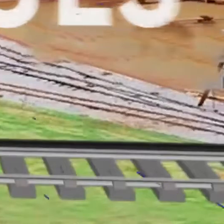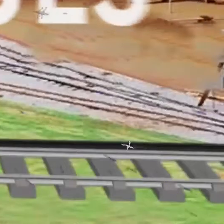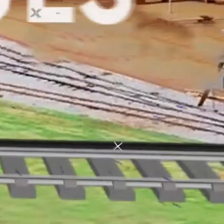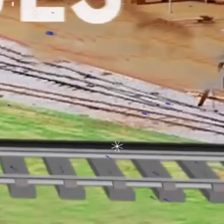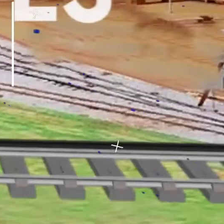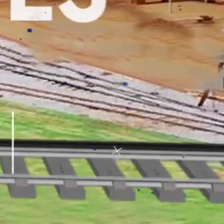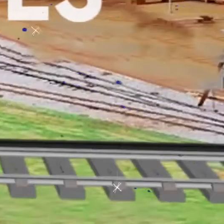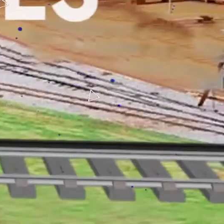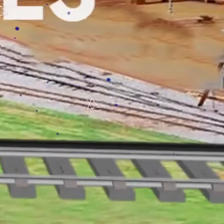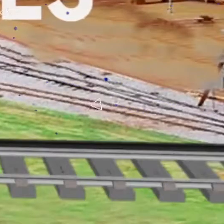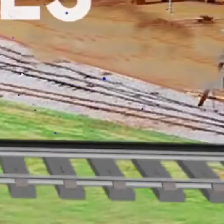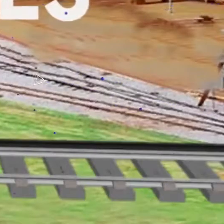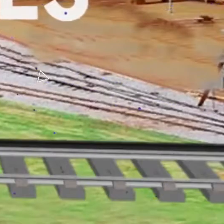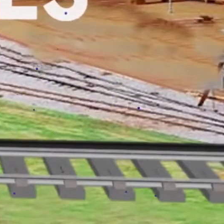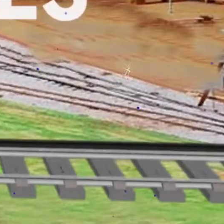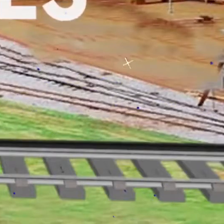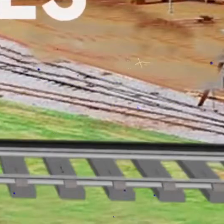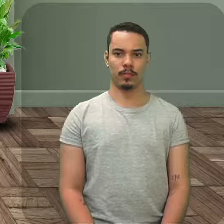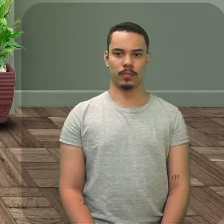aí